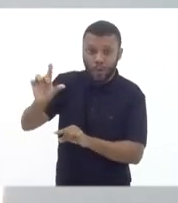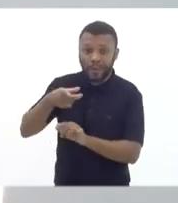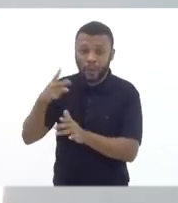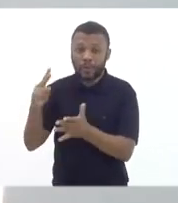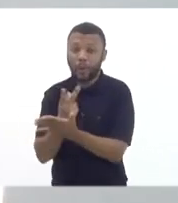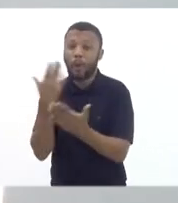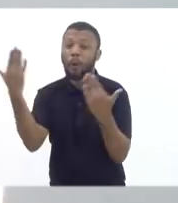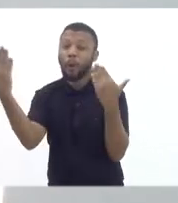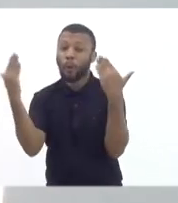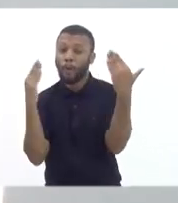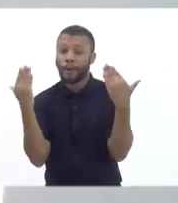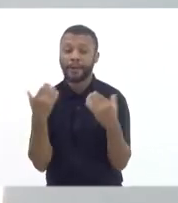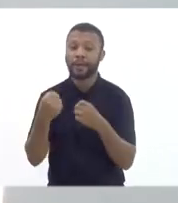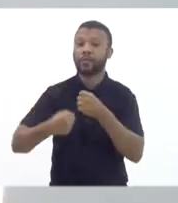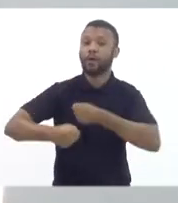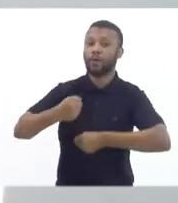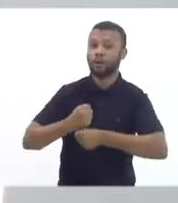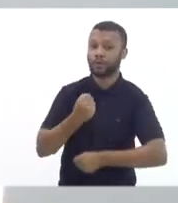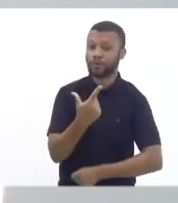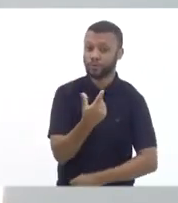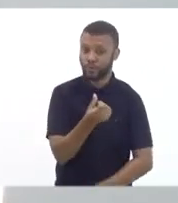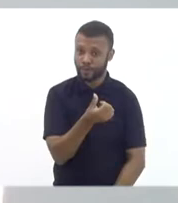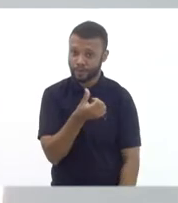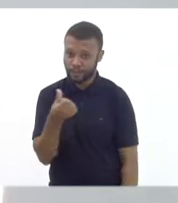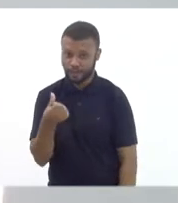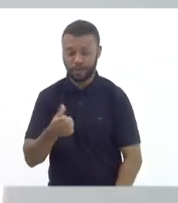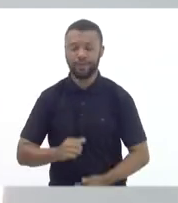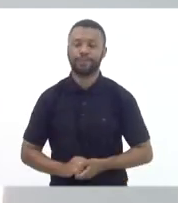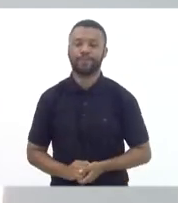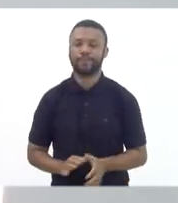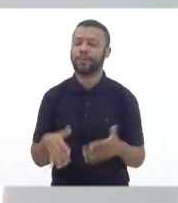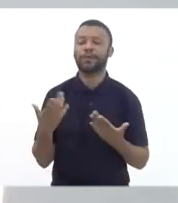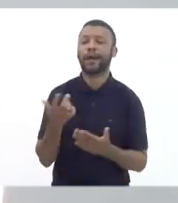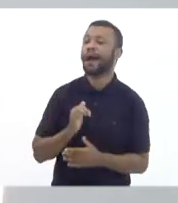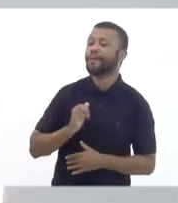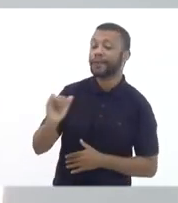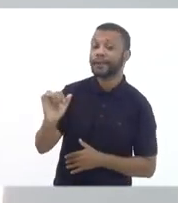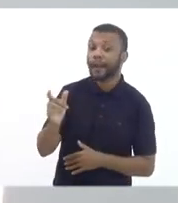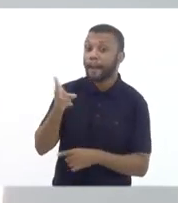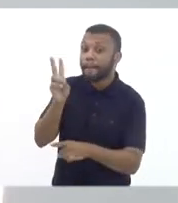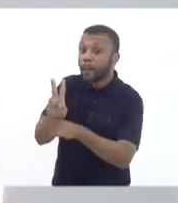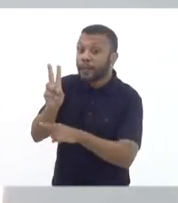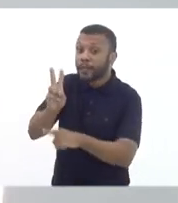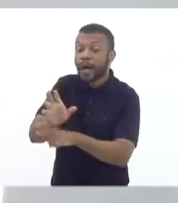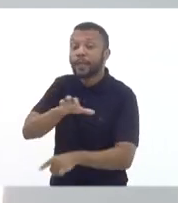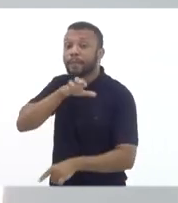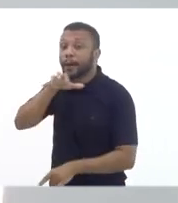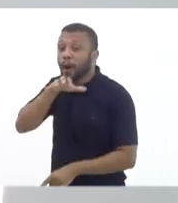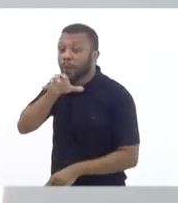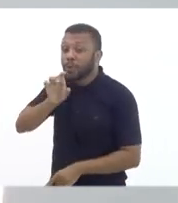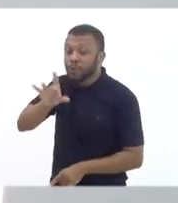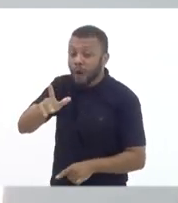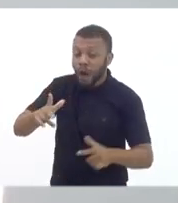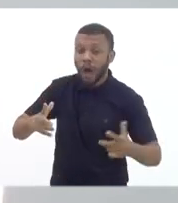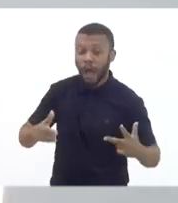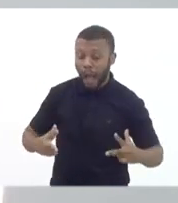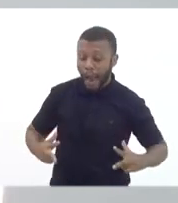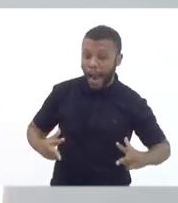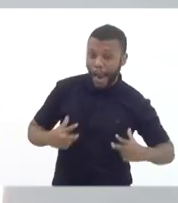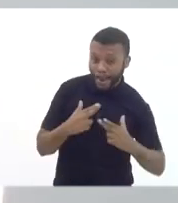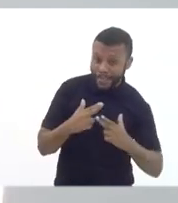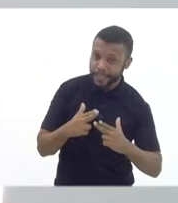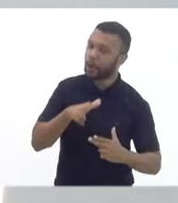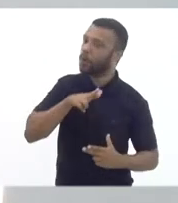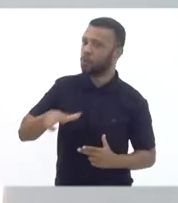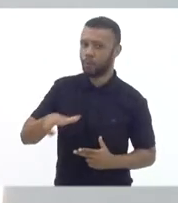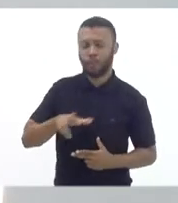2016. Agora, deputado Gustavo, eu queria dizer que proteção animal não é só controle populacional. A gente entende que é um programa